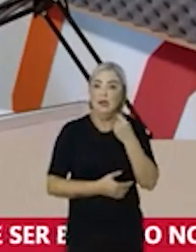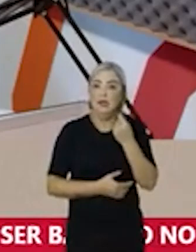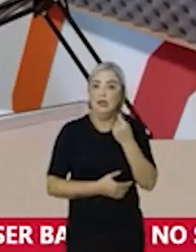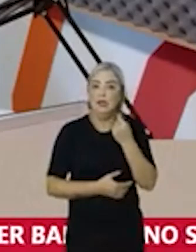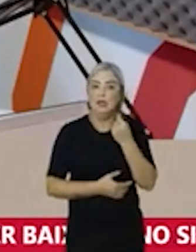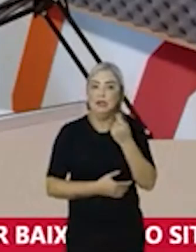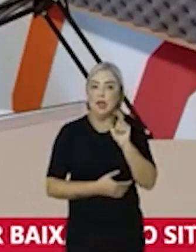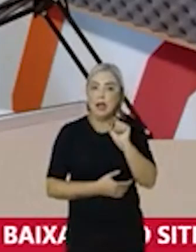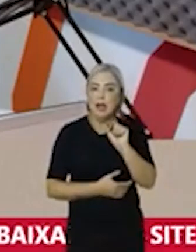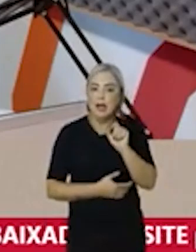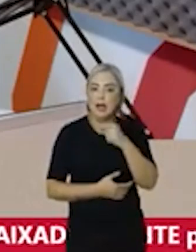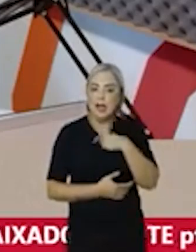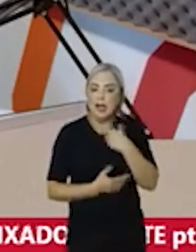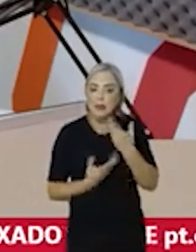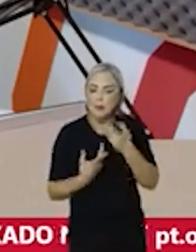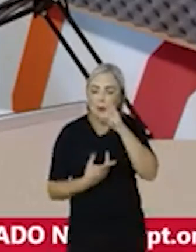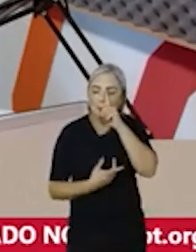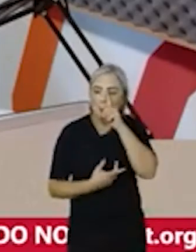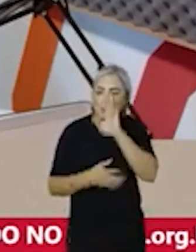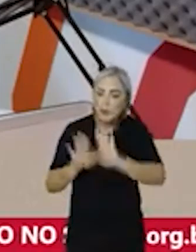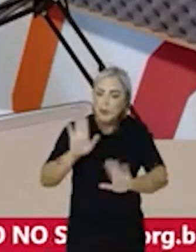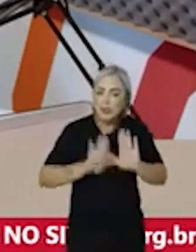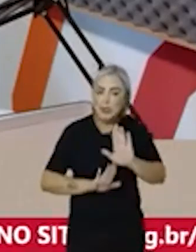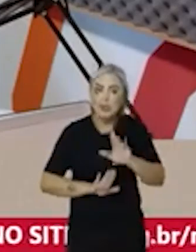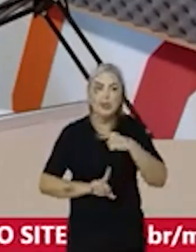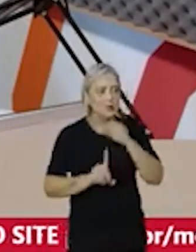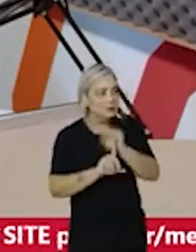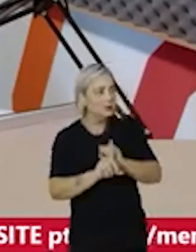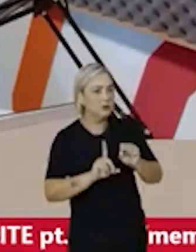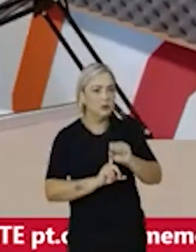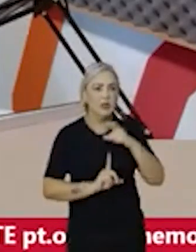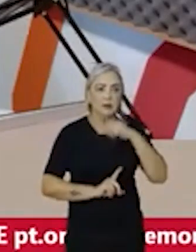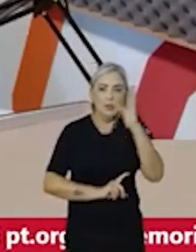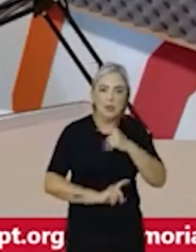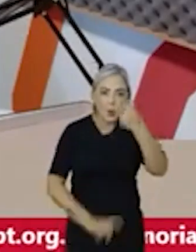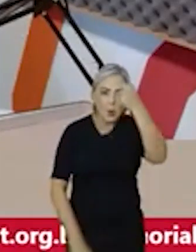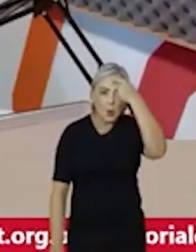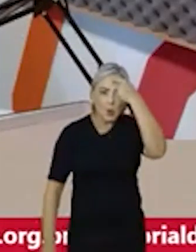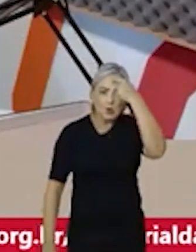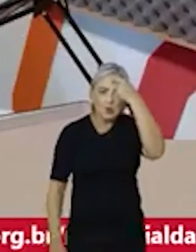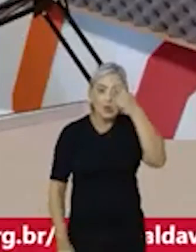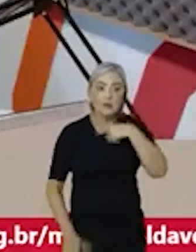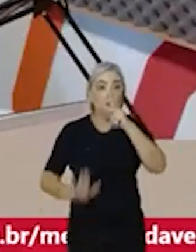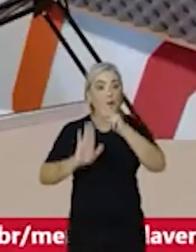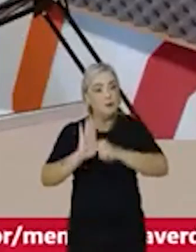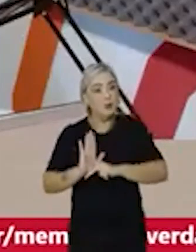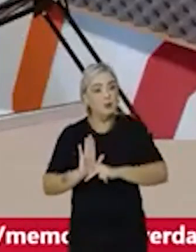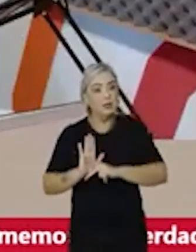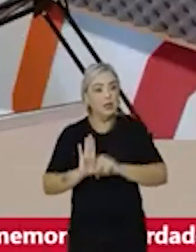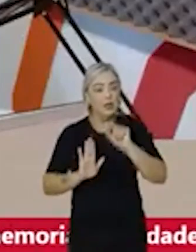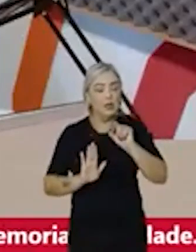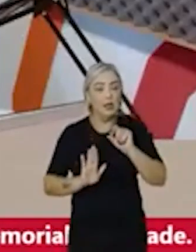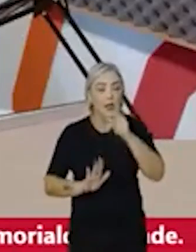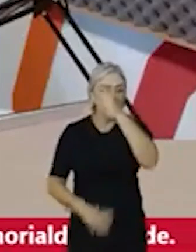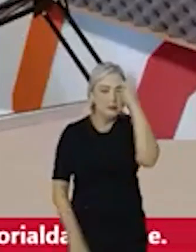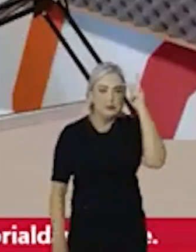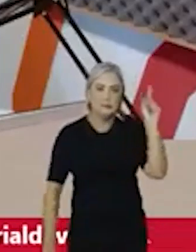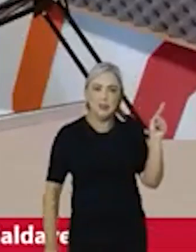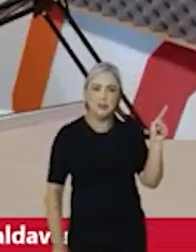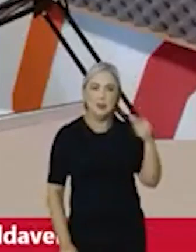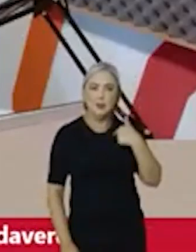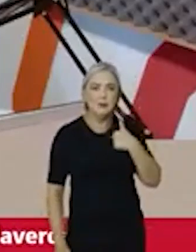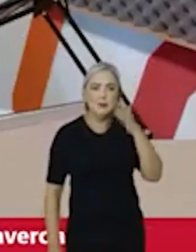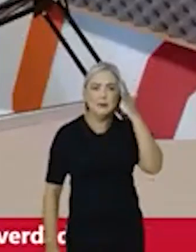descuido gigantesco. É necessário que a sociedade brasileira tome consciência de que isso é um projeto. Essas pessoas não